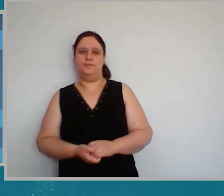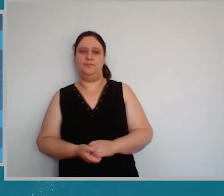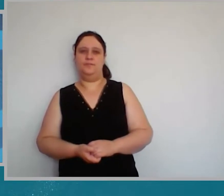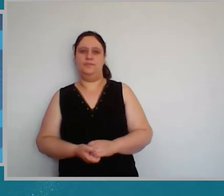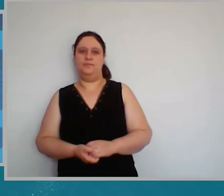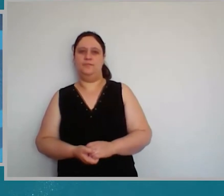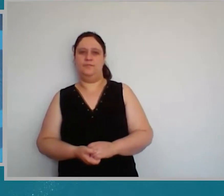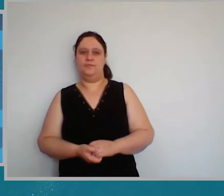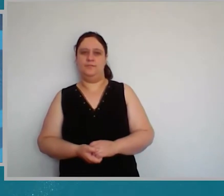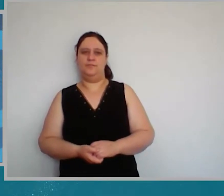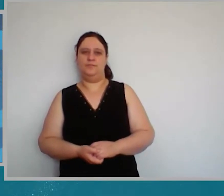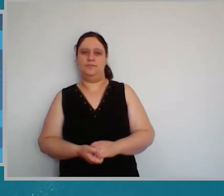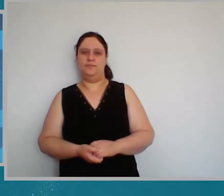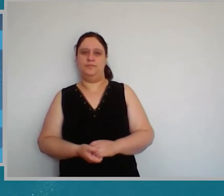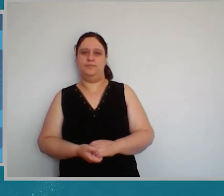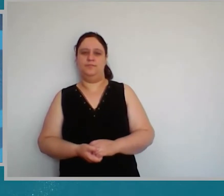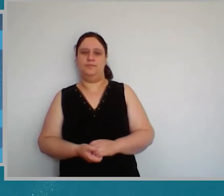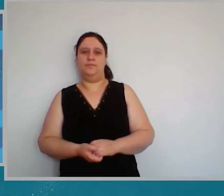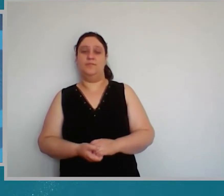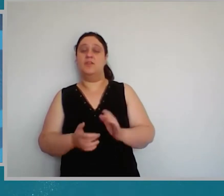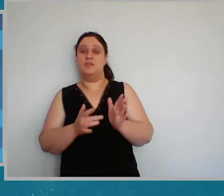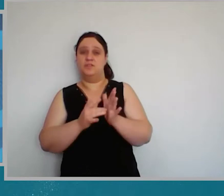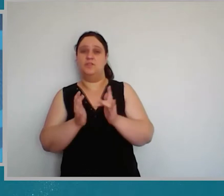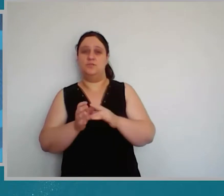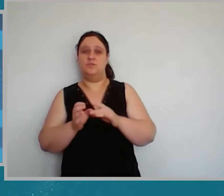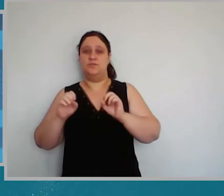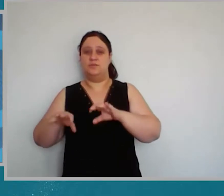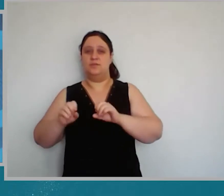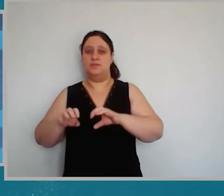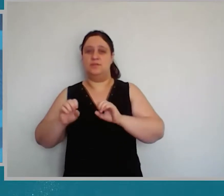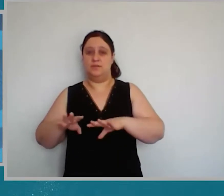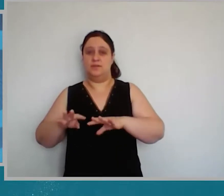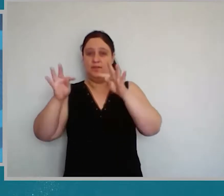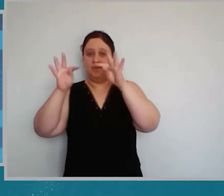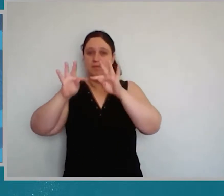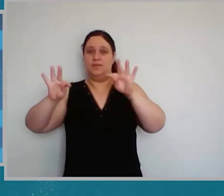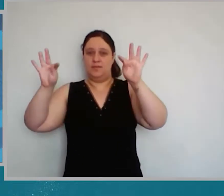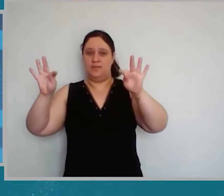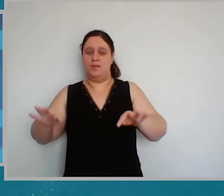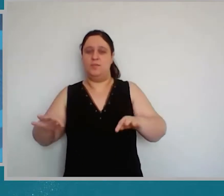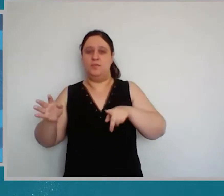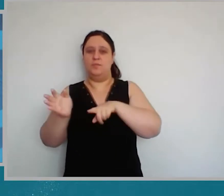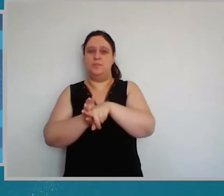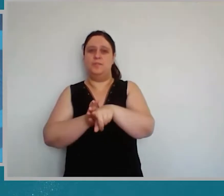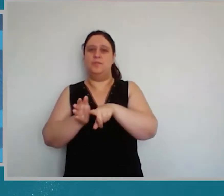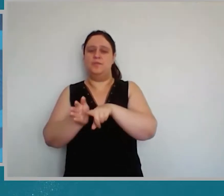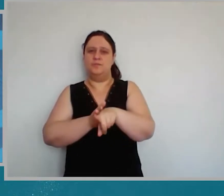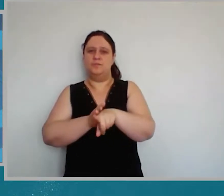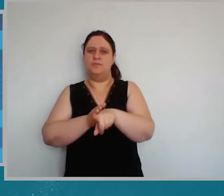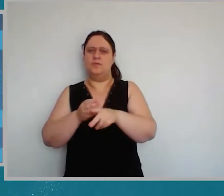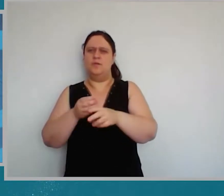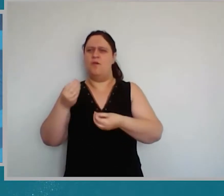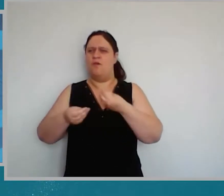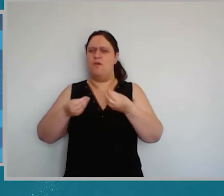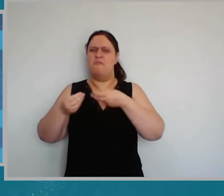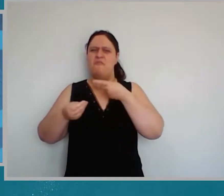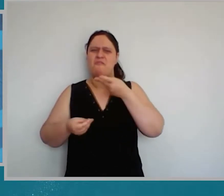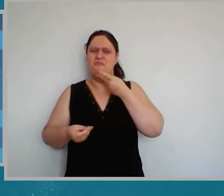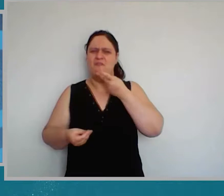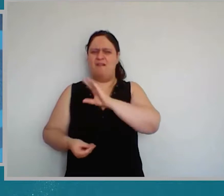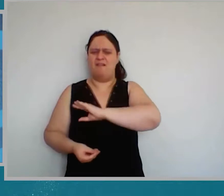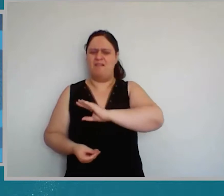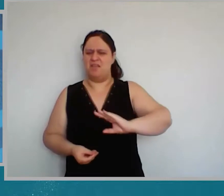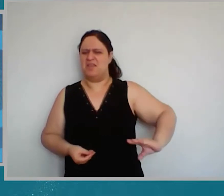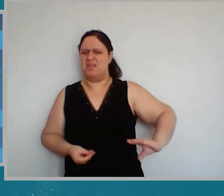Jesus, ensinando no templo, perguntou: como dizem os escribas que o Cristo é filho de Davi? O próprio